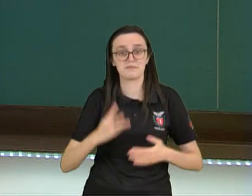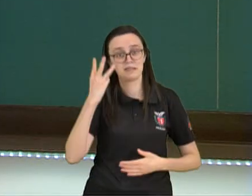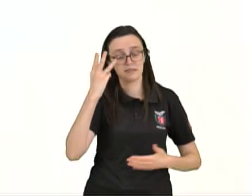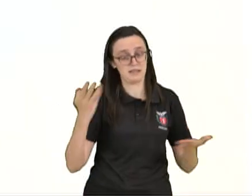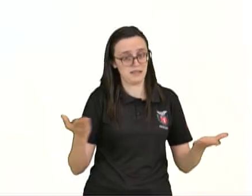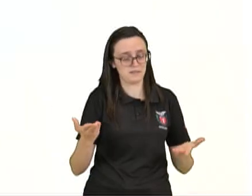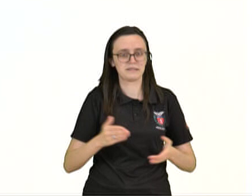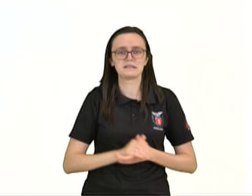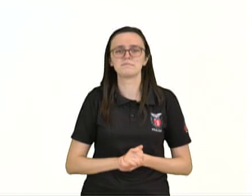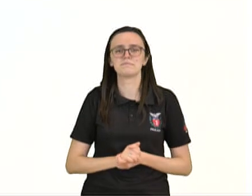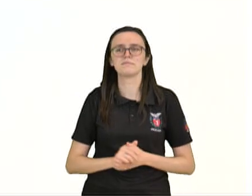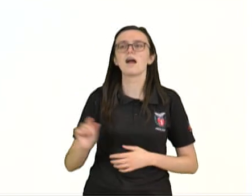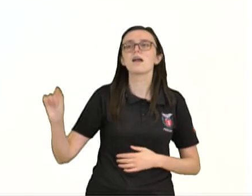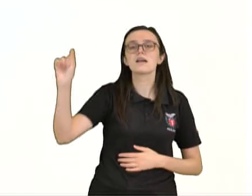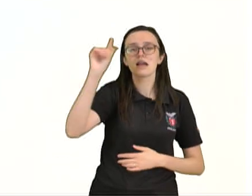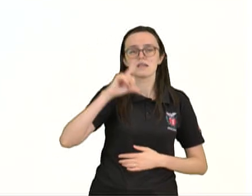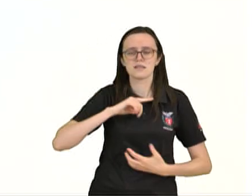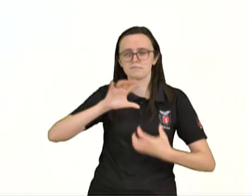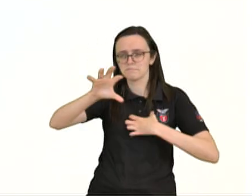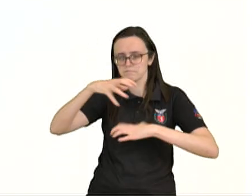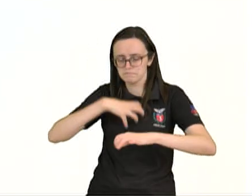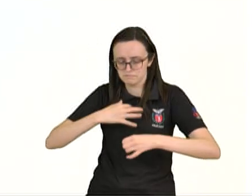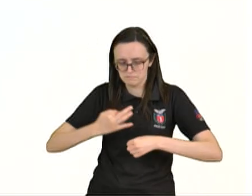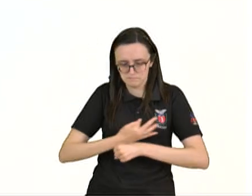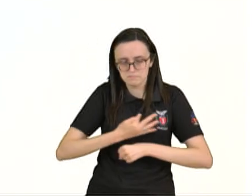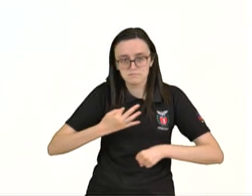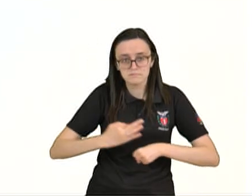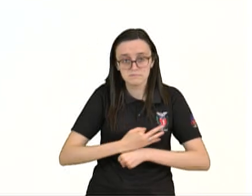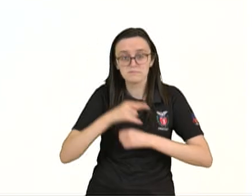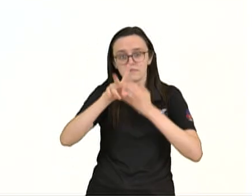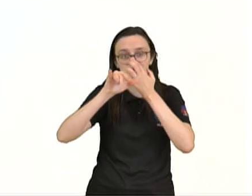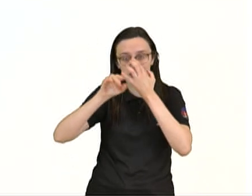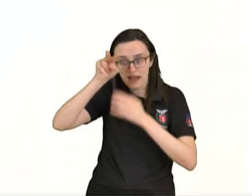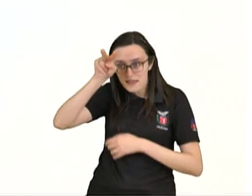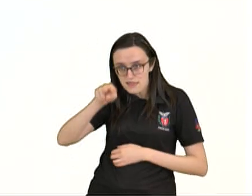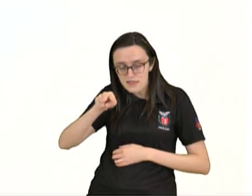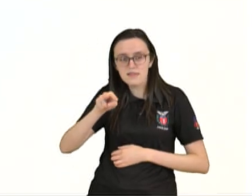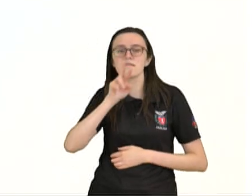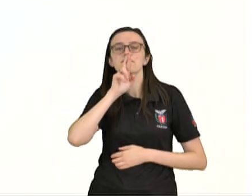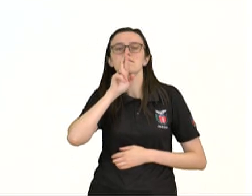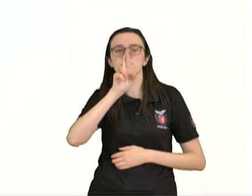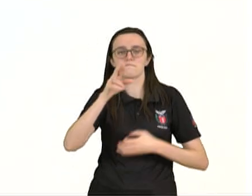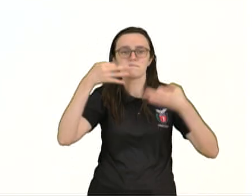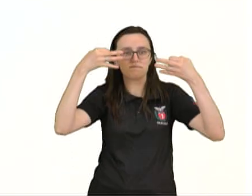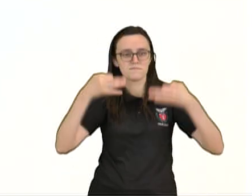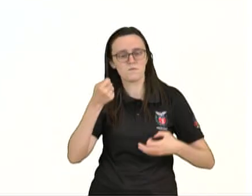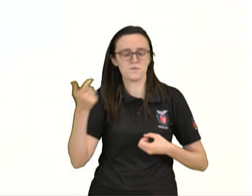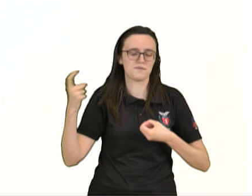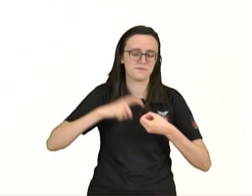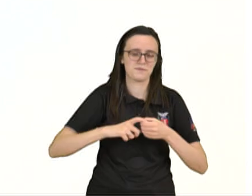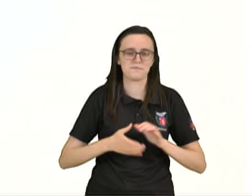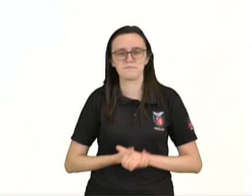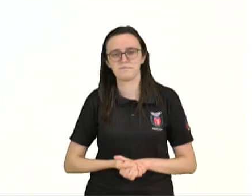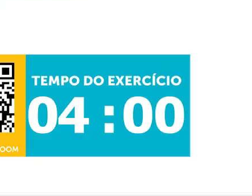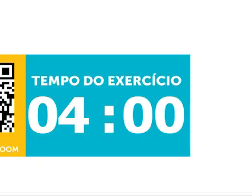para você. Quem tem resiliência, você vai ler e vai responder a 7 e nós já voltamos.